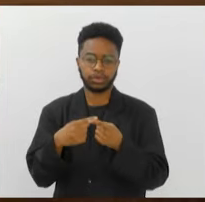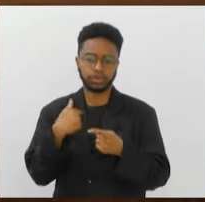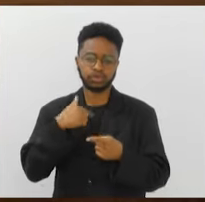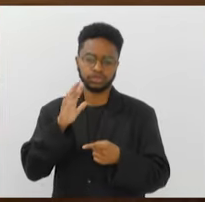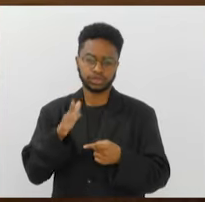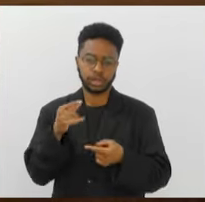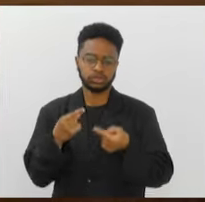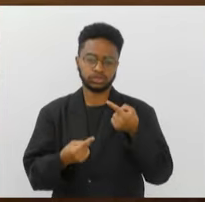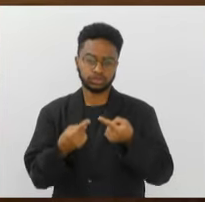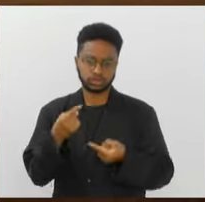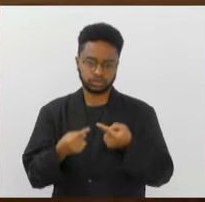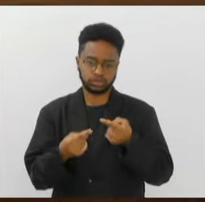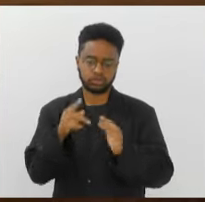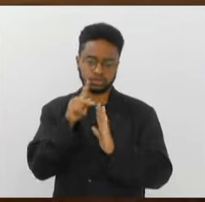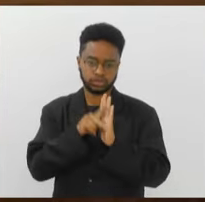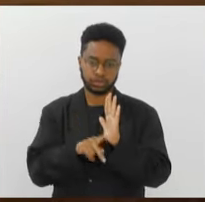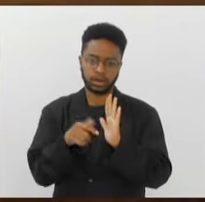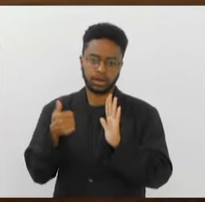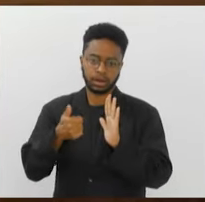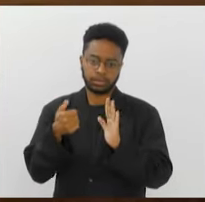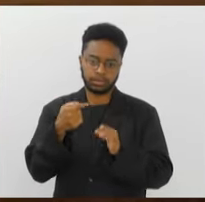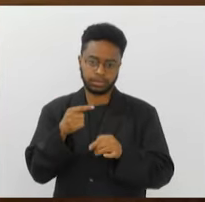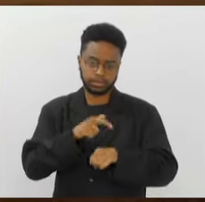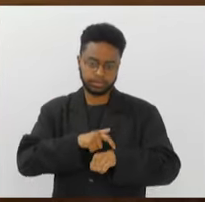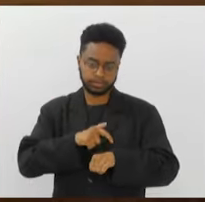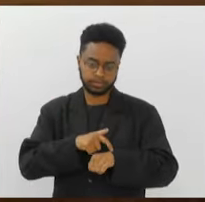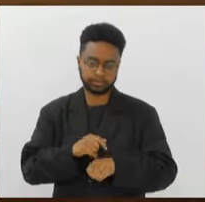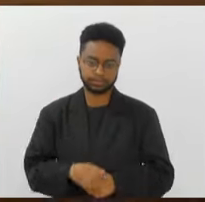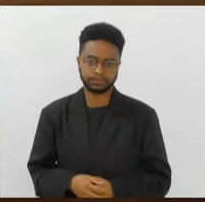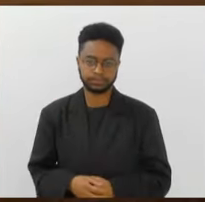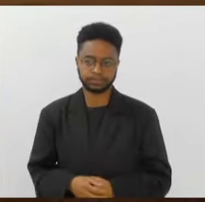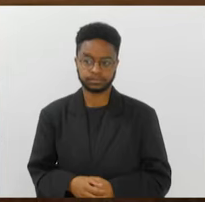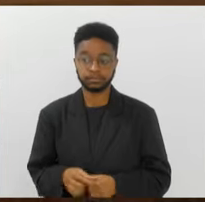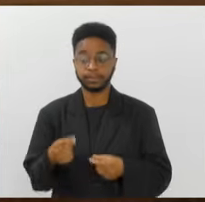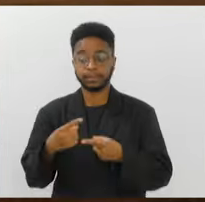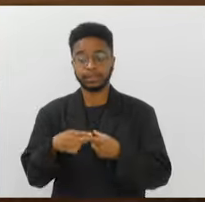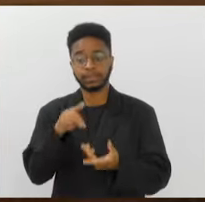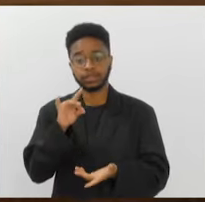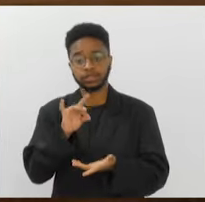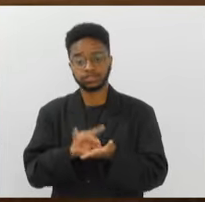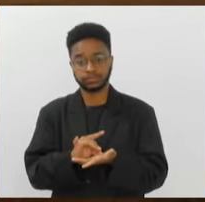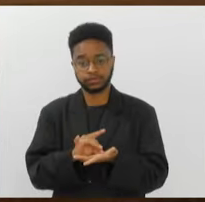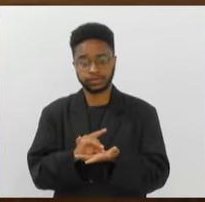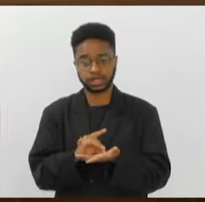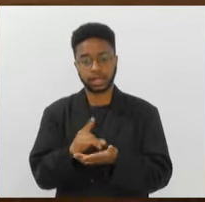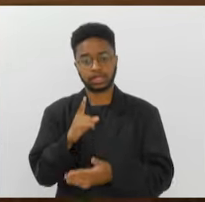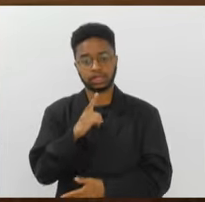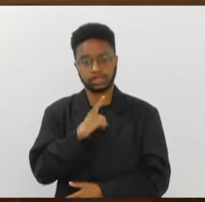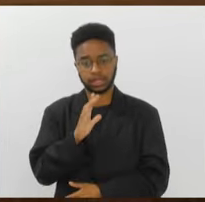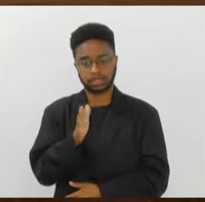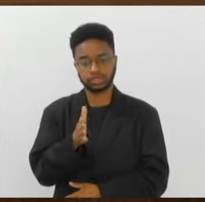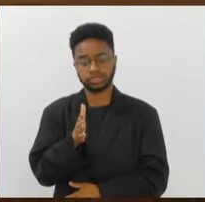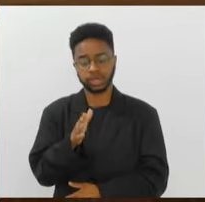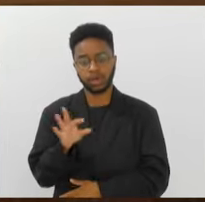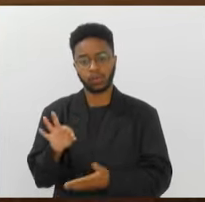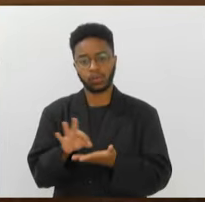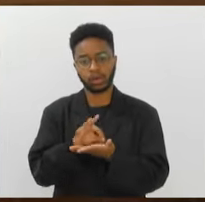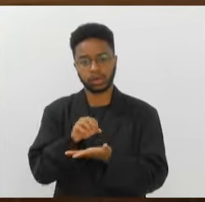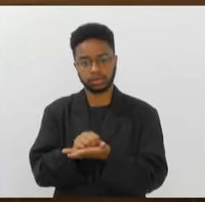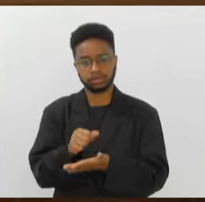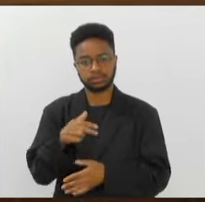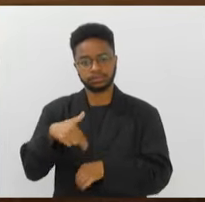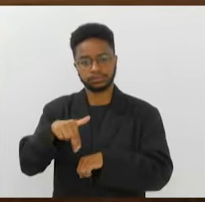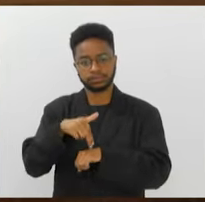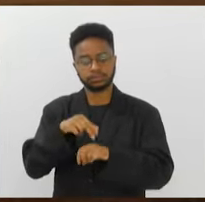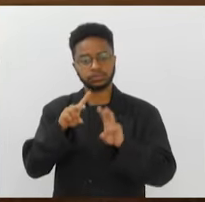esse projeto quando ele veio em primeira discussão. Na verdade, existe um Cadastro Nacional